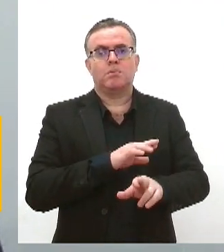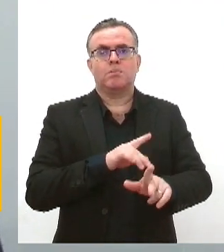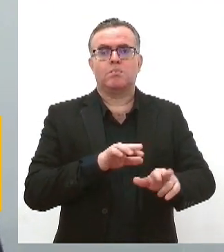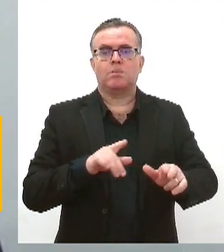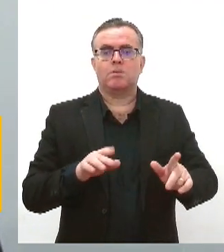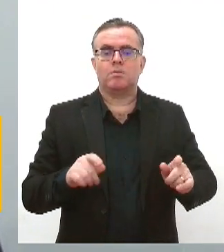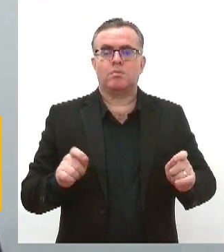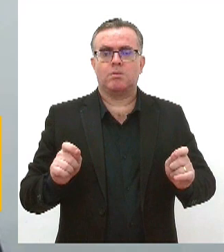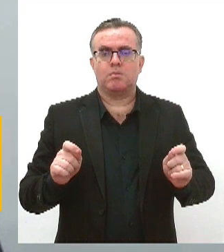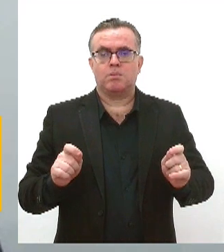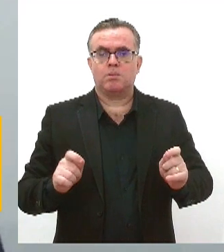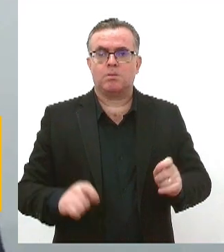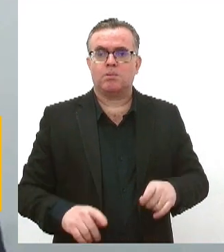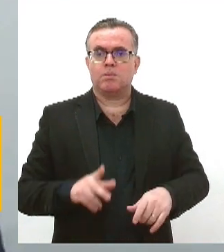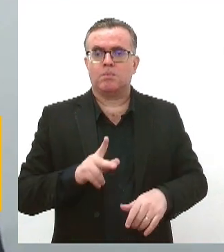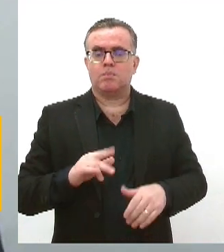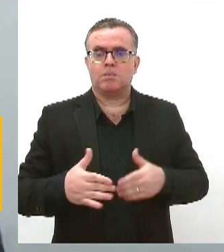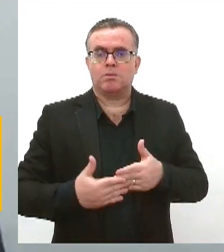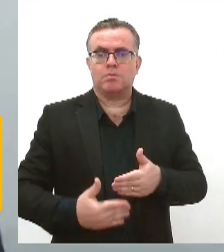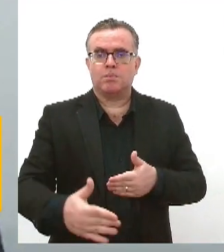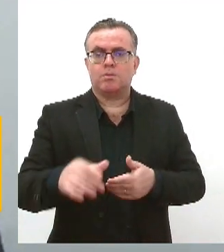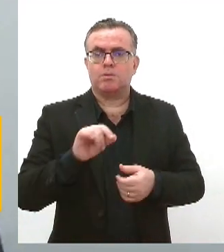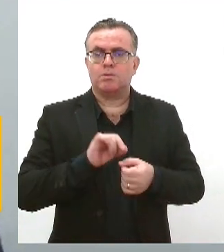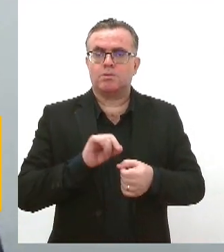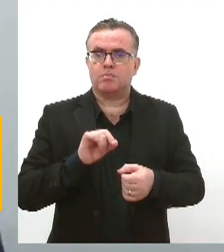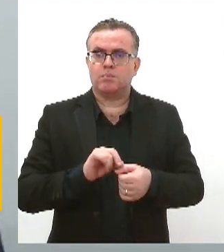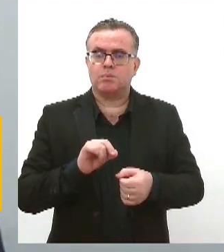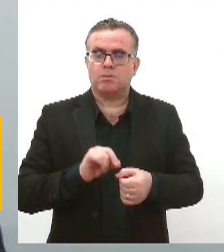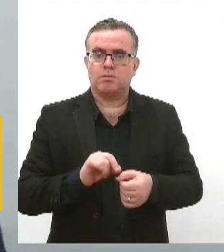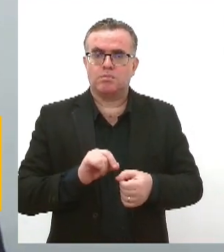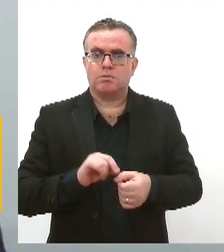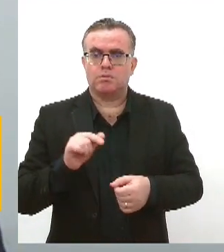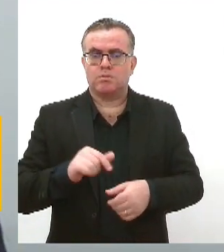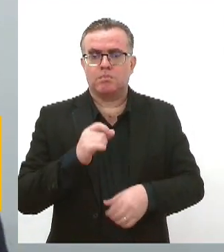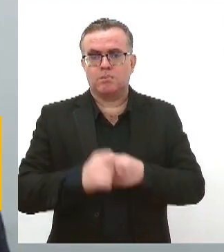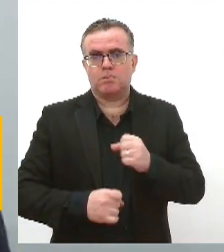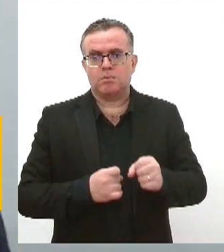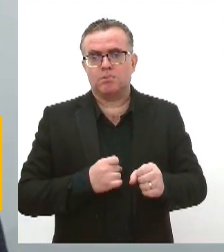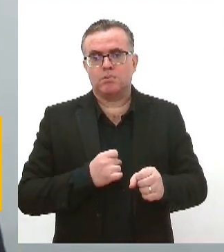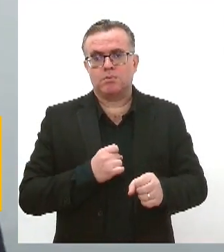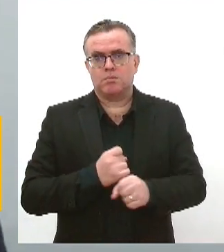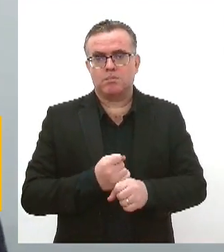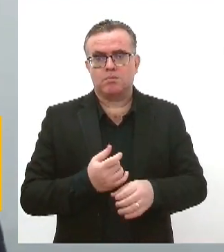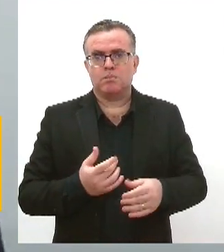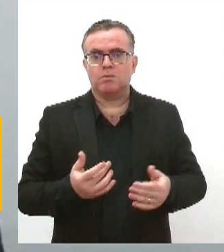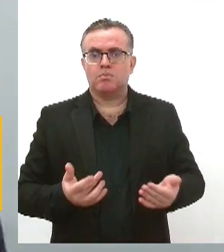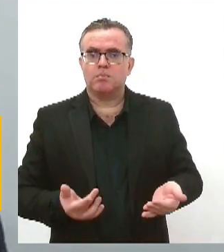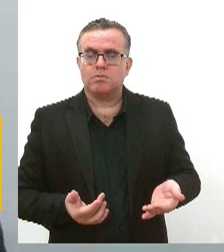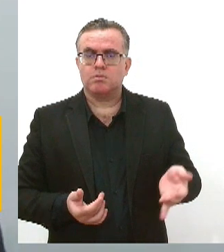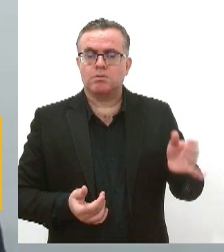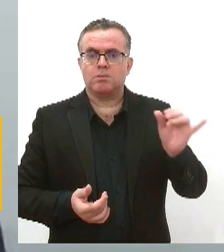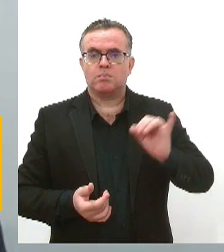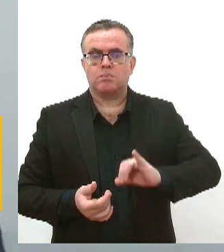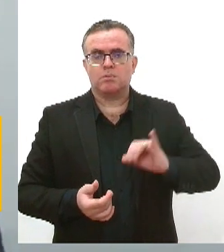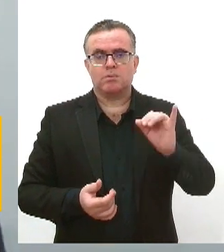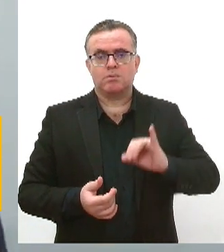vai desenvolver durante esse ano. Então, é muito importante, é um tema que eu